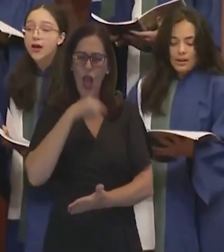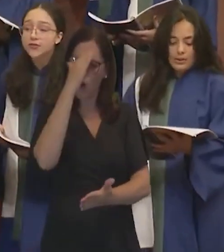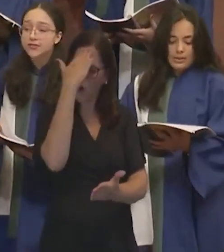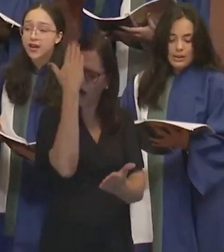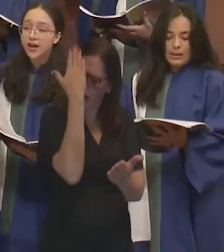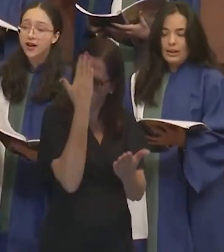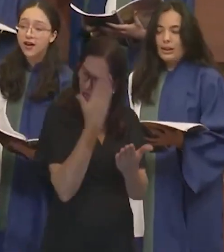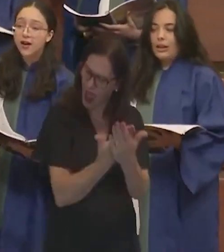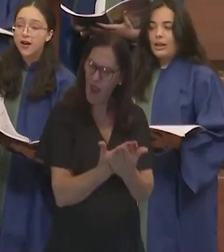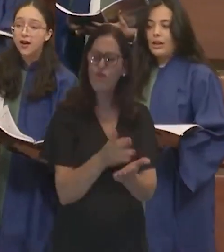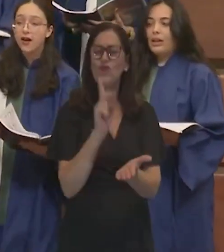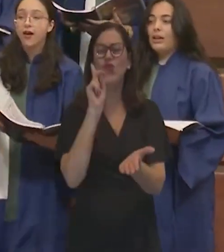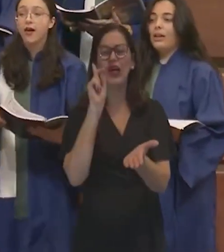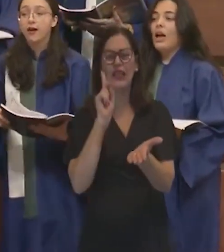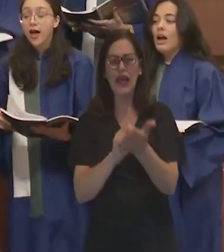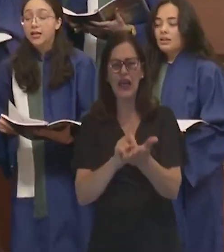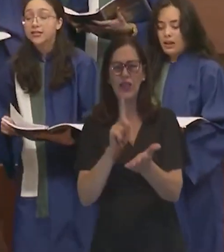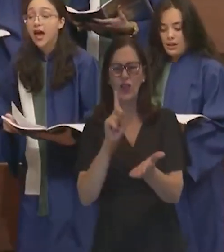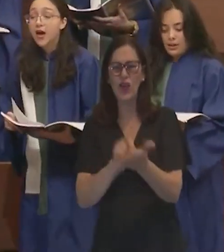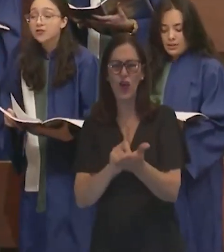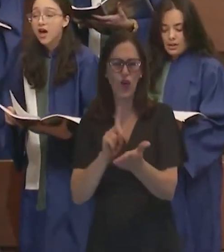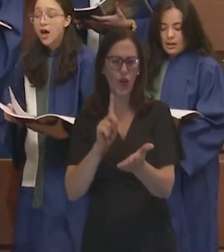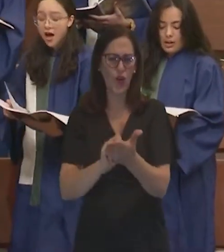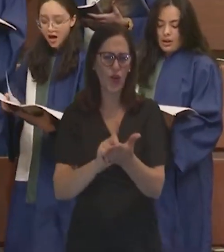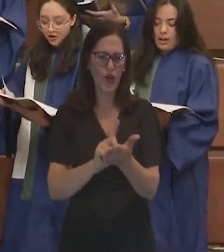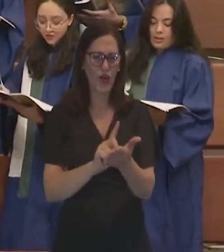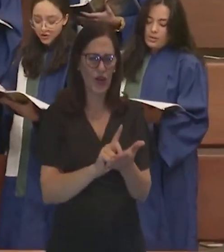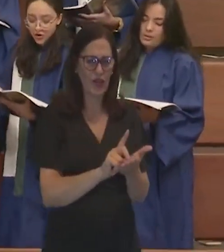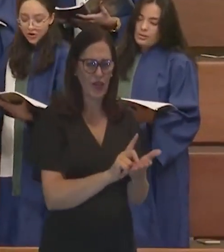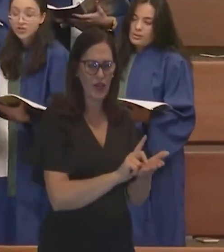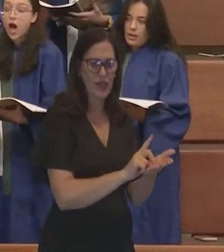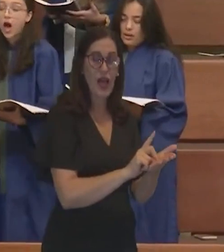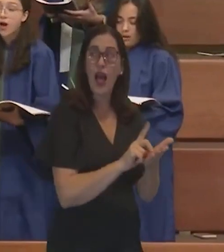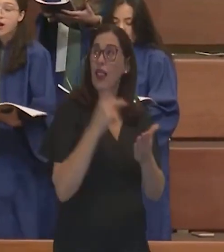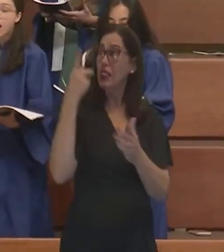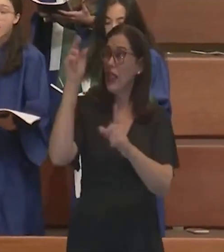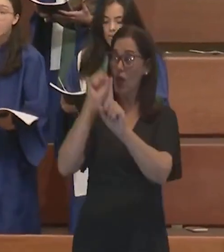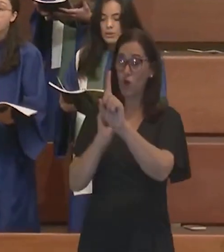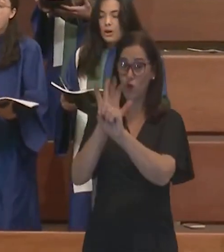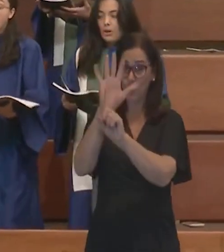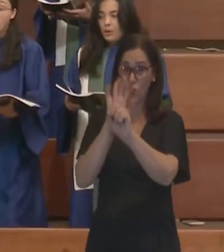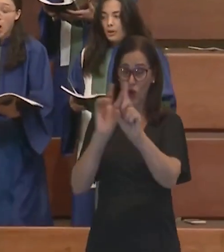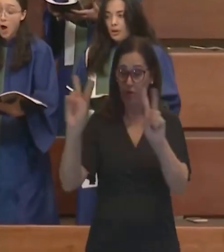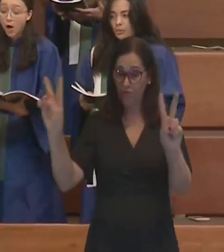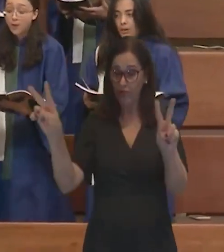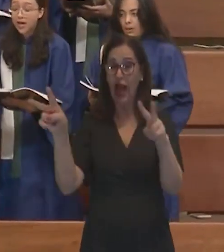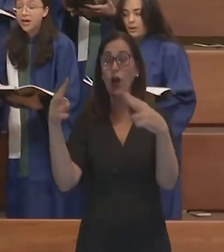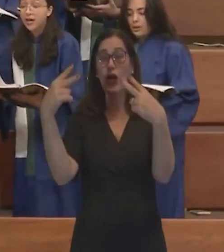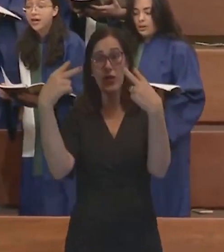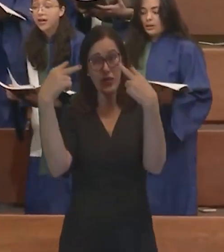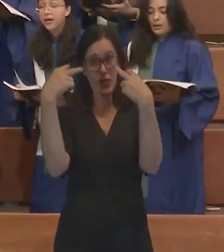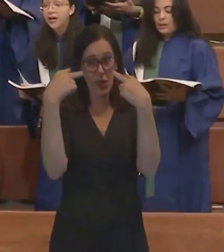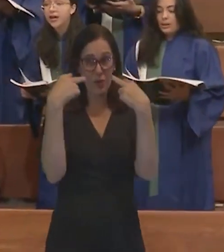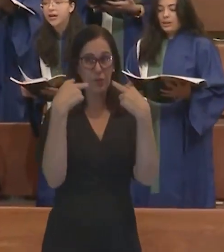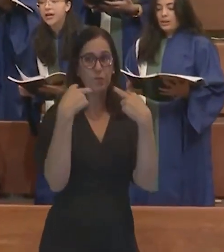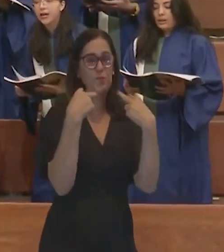creio sim teus anjos olham por